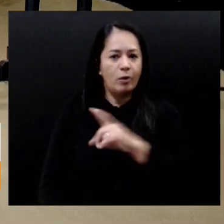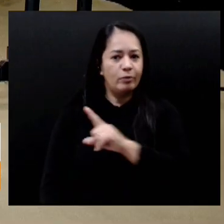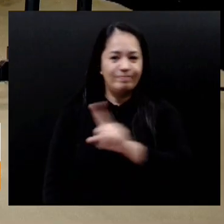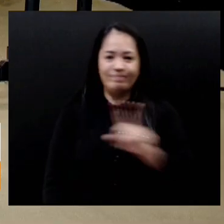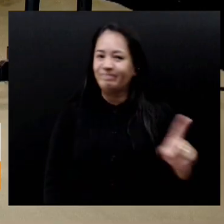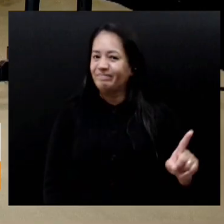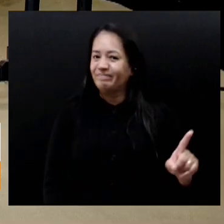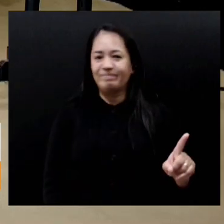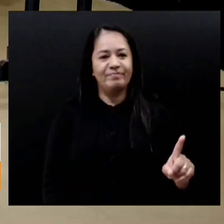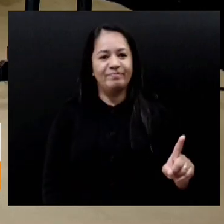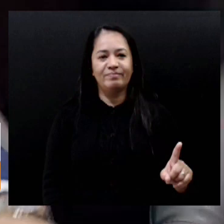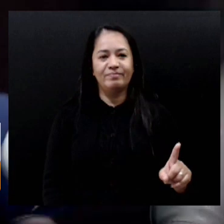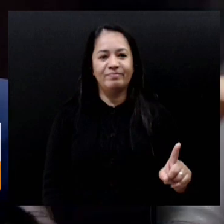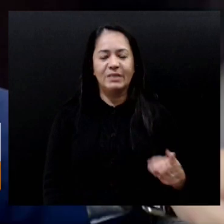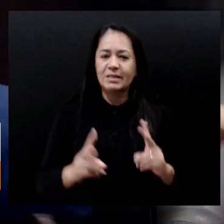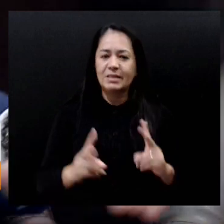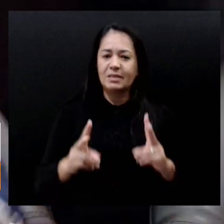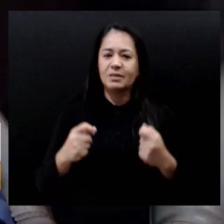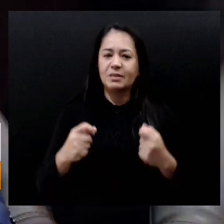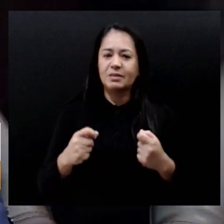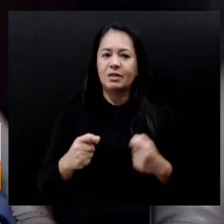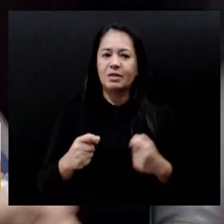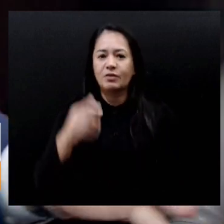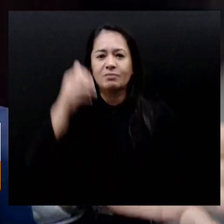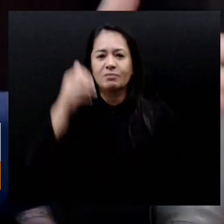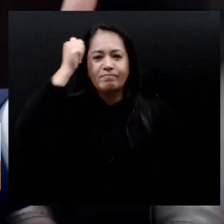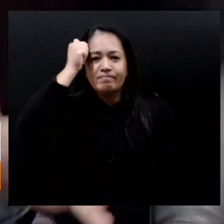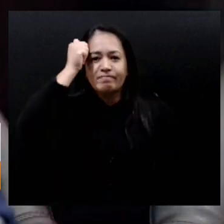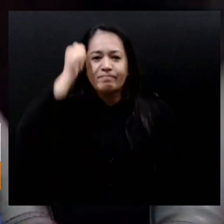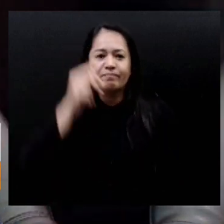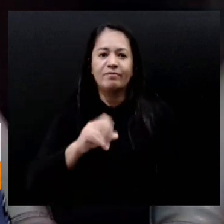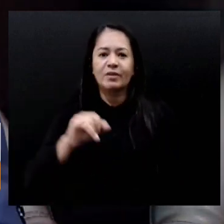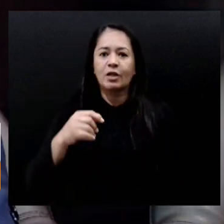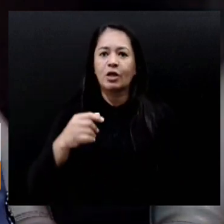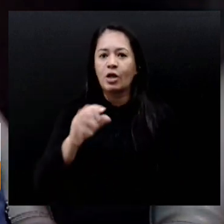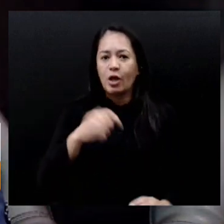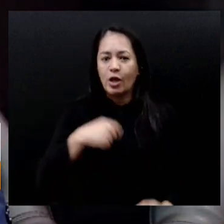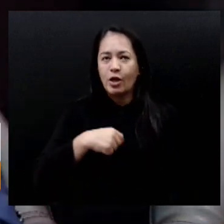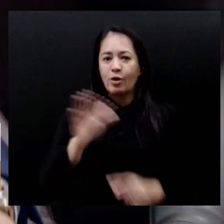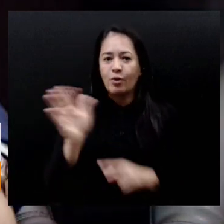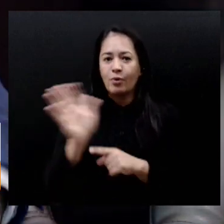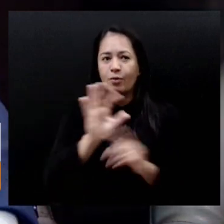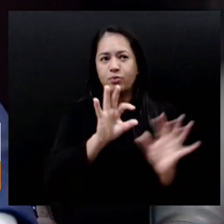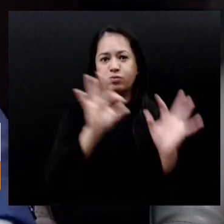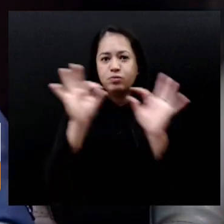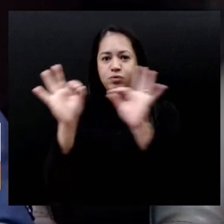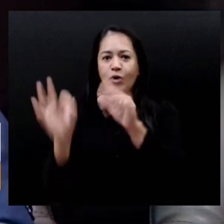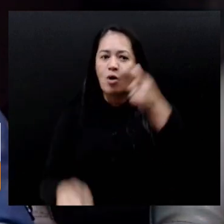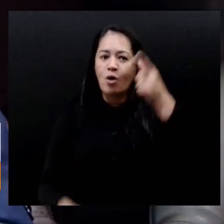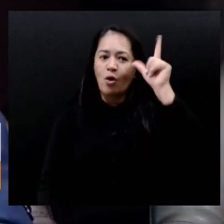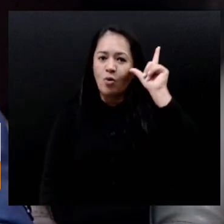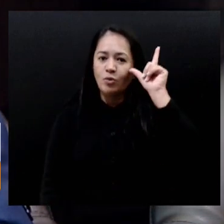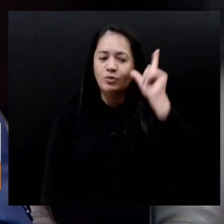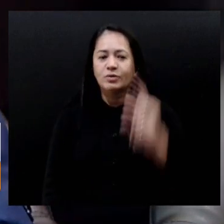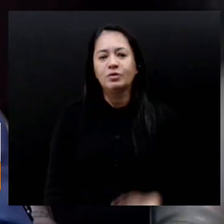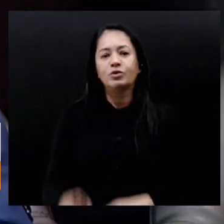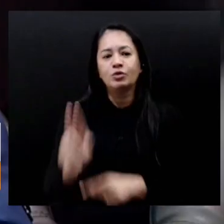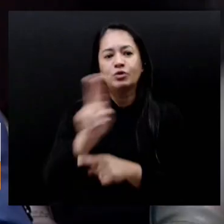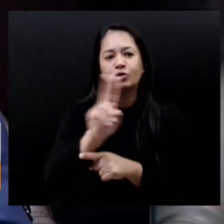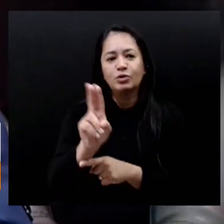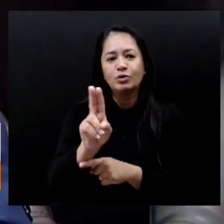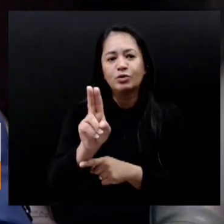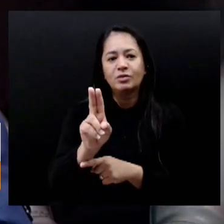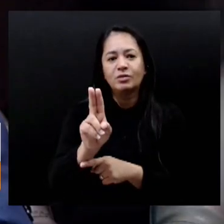Sempre vai ser algo que você vai se arrepender. Assisti um filme ontem, comentei com ela antes de subir aqui. O filme chama Não Fale o Mal.